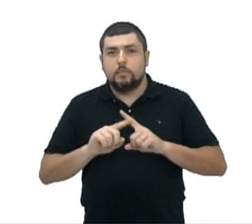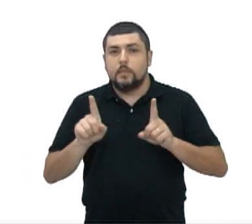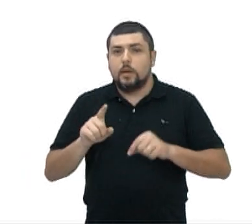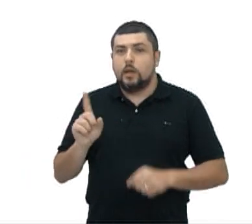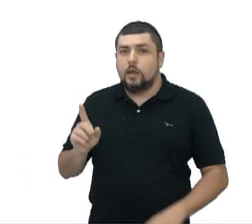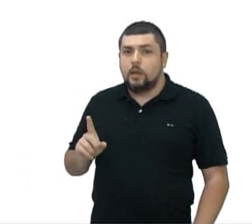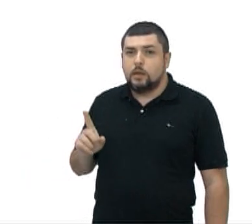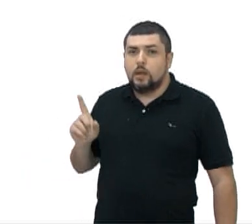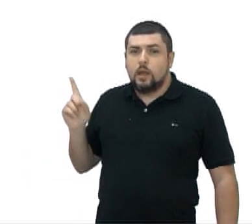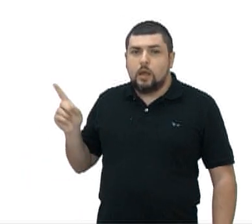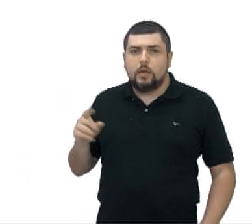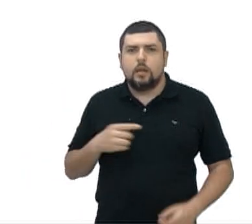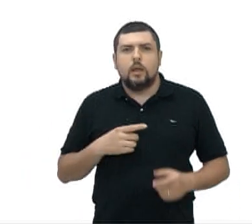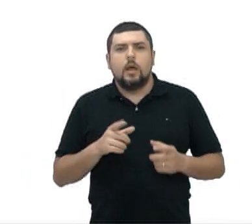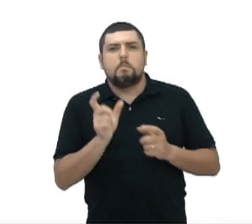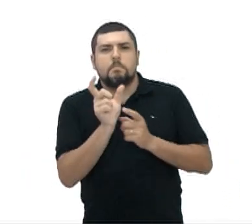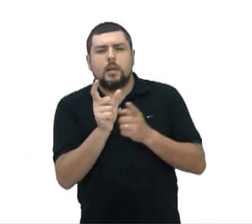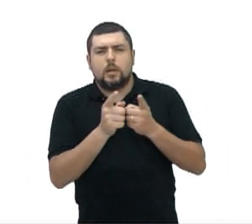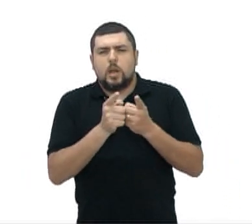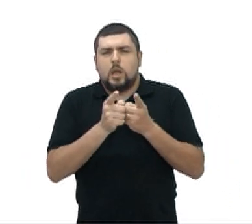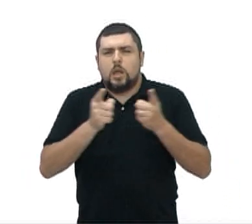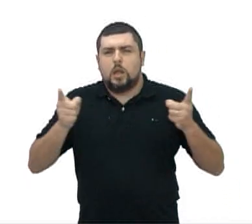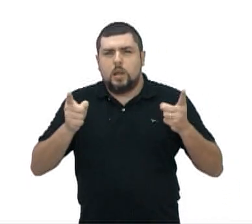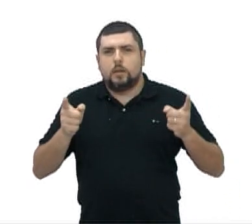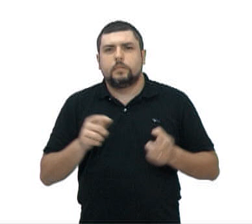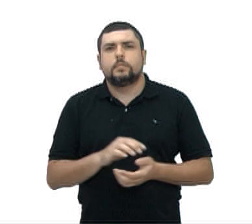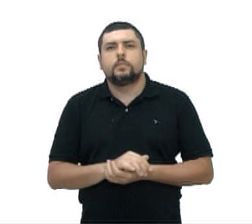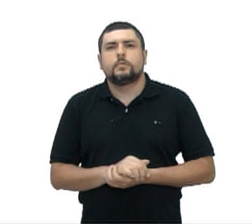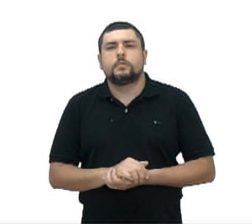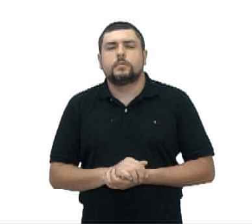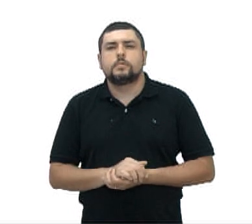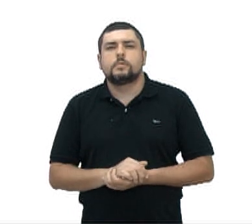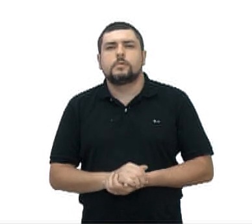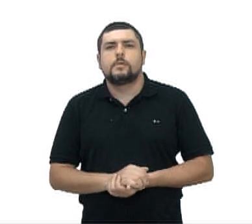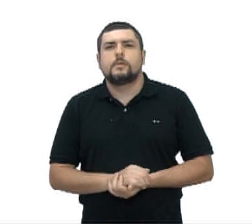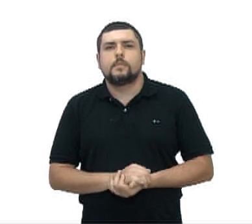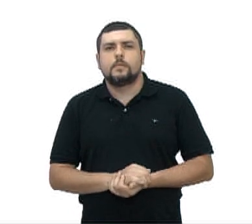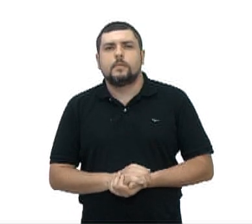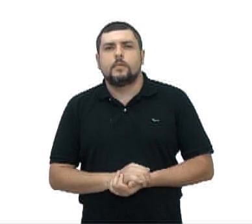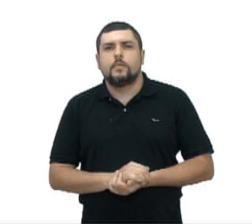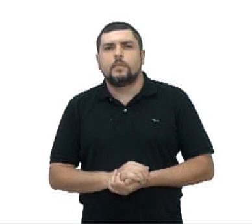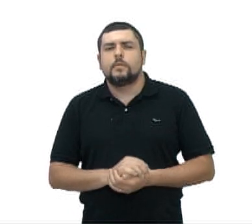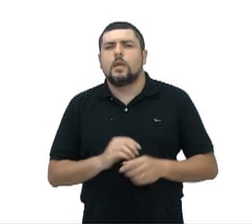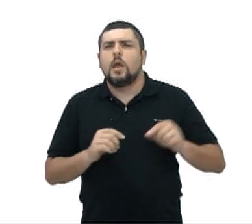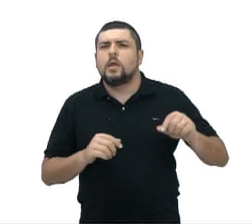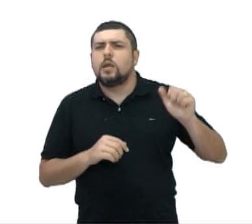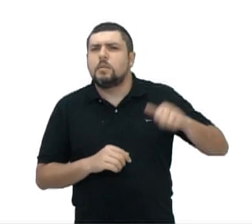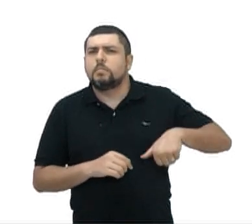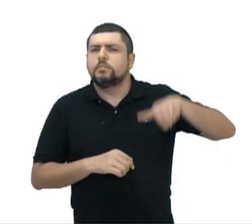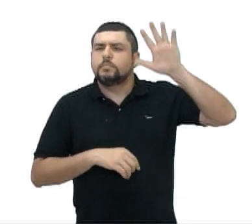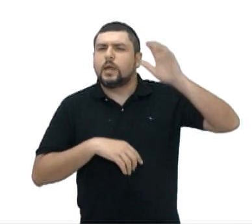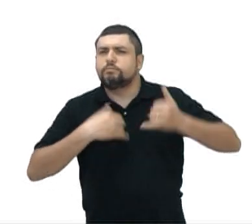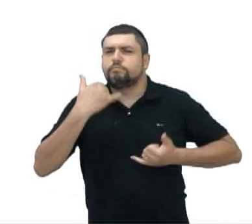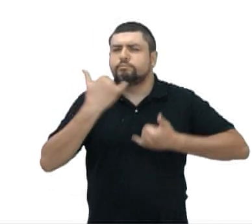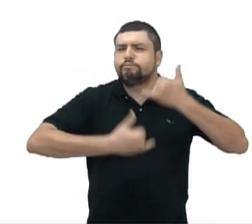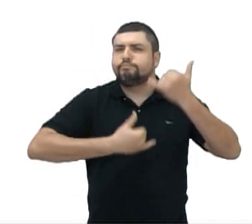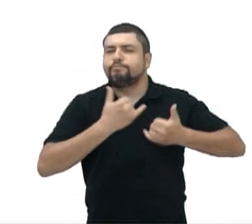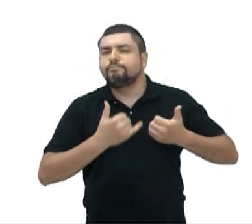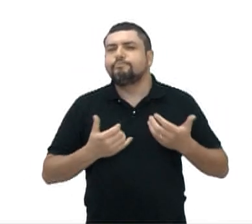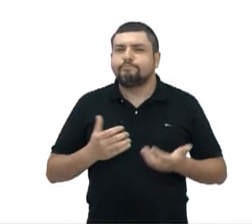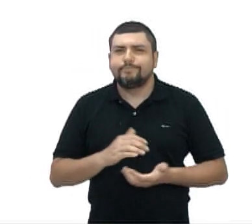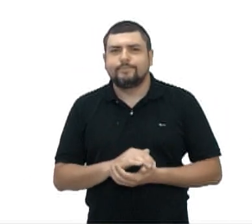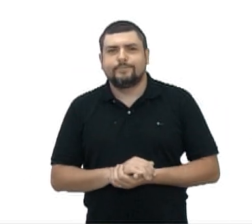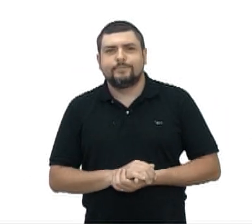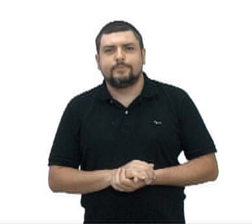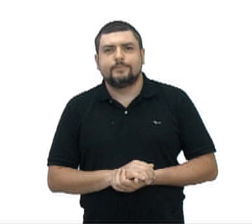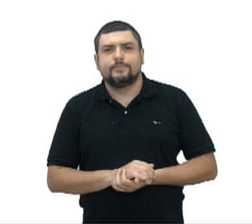tenho adjetivos compridos, longos, ó. Who is more outgoing? Quem é mais extrovertido?